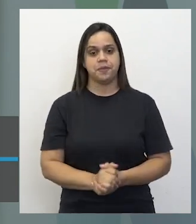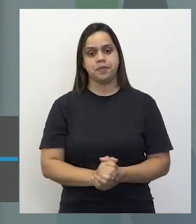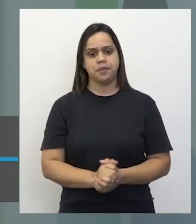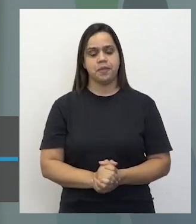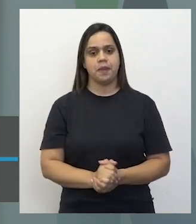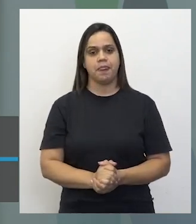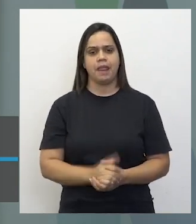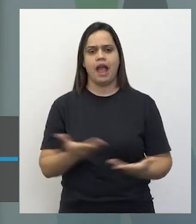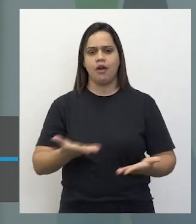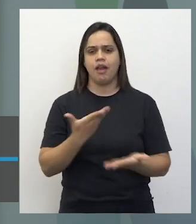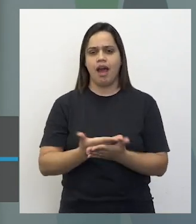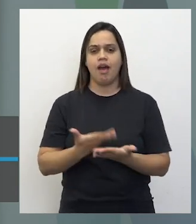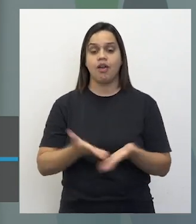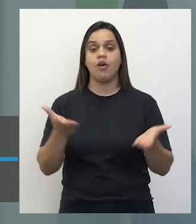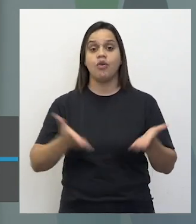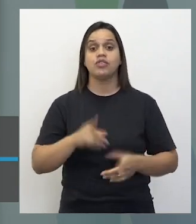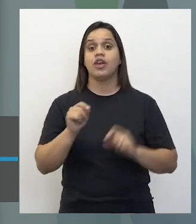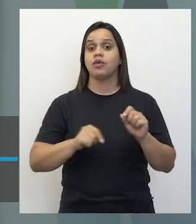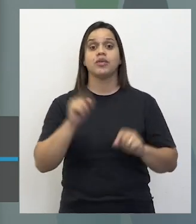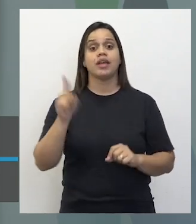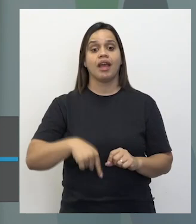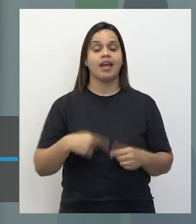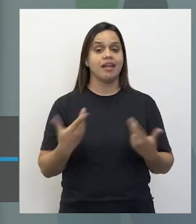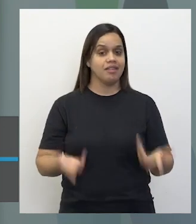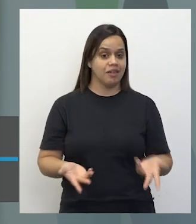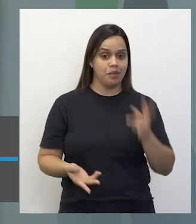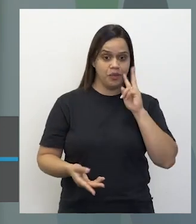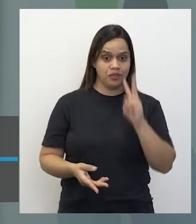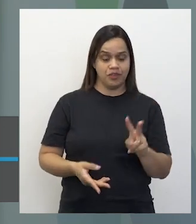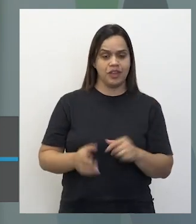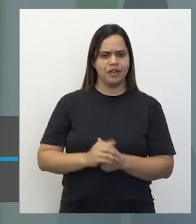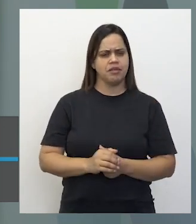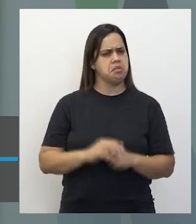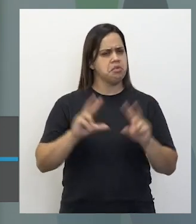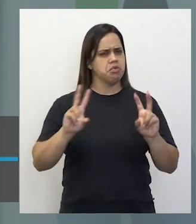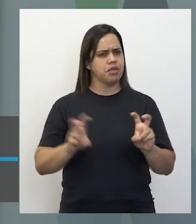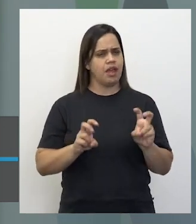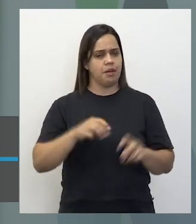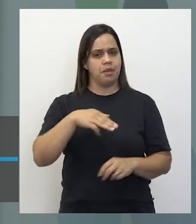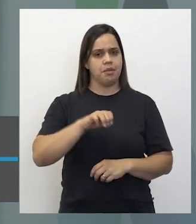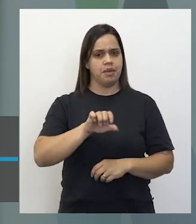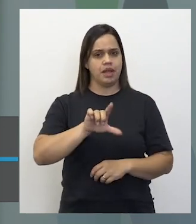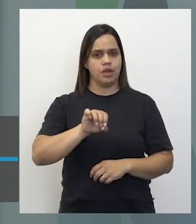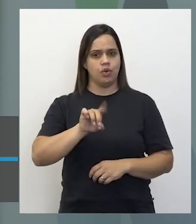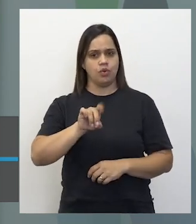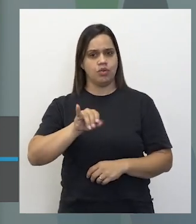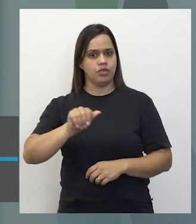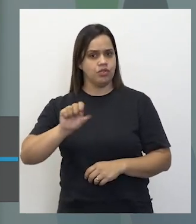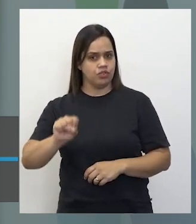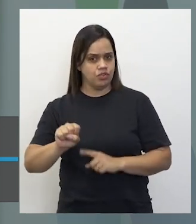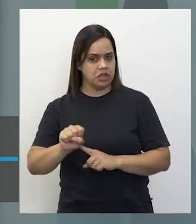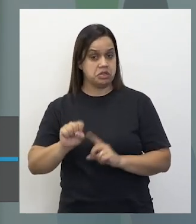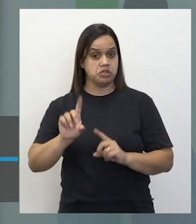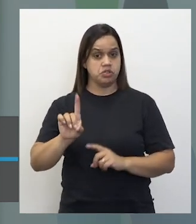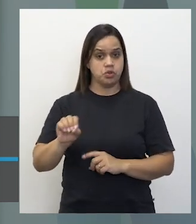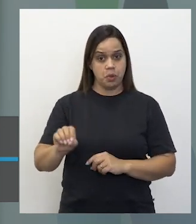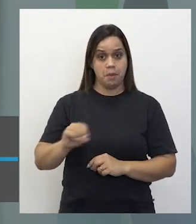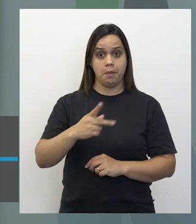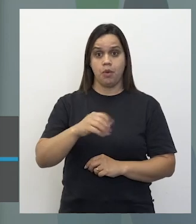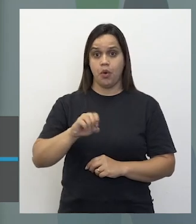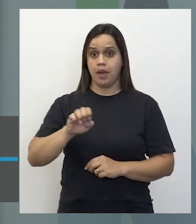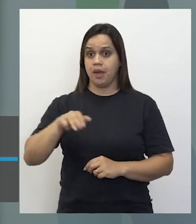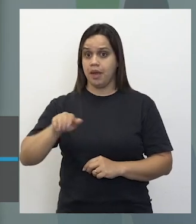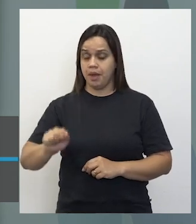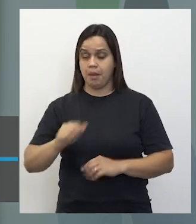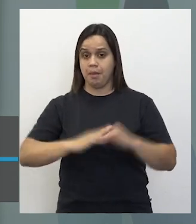saber qual é a aula de hoje, o que tem para hoje, as melodias do poema. O que será que nós vamos estudar? As habilidades,